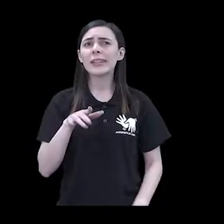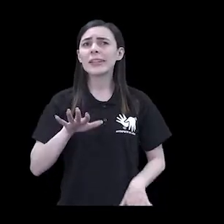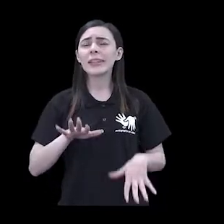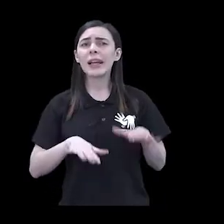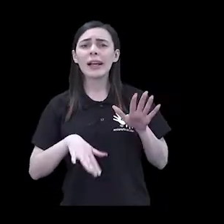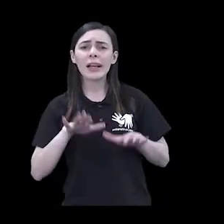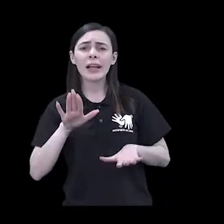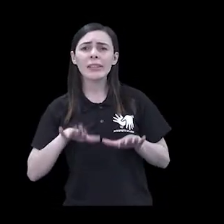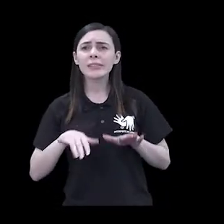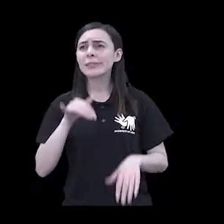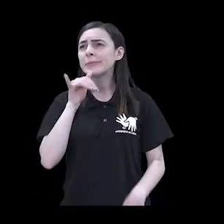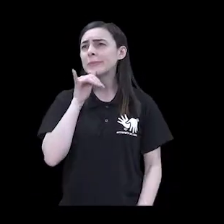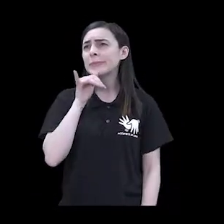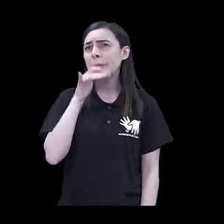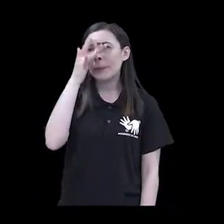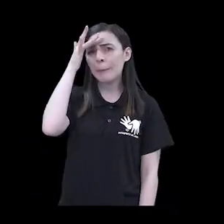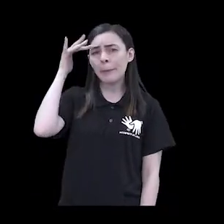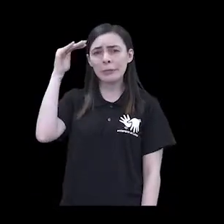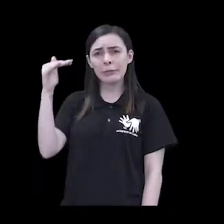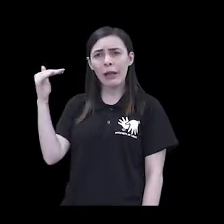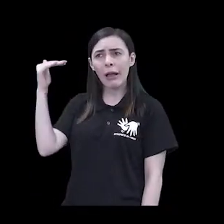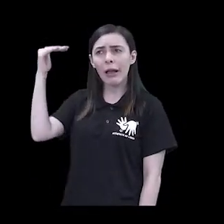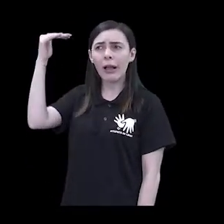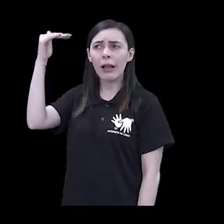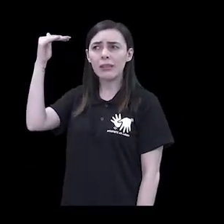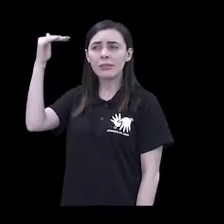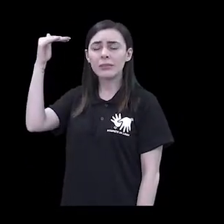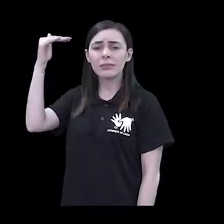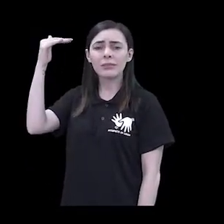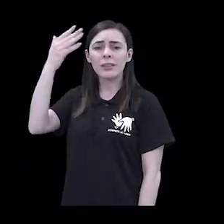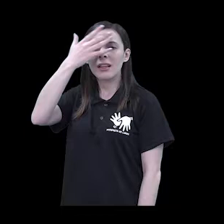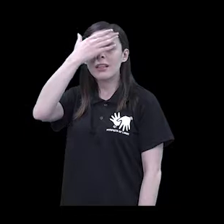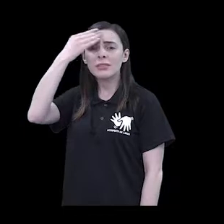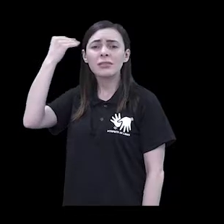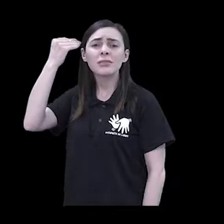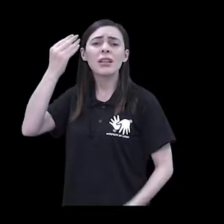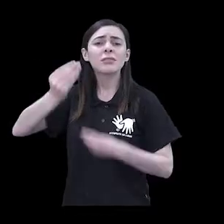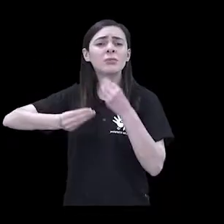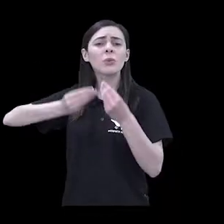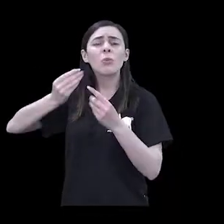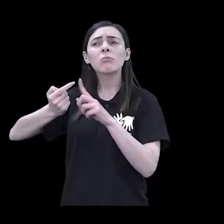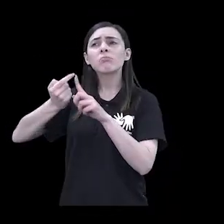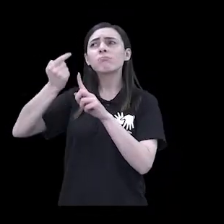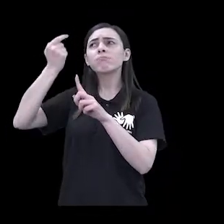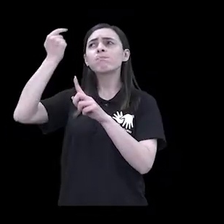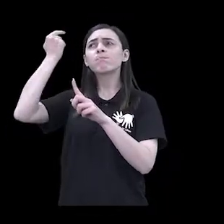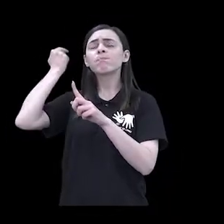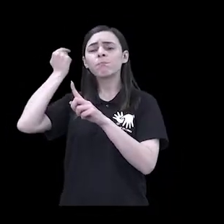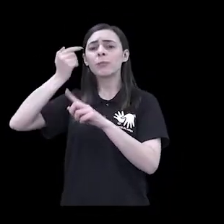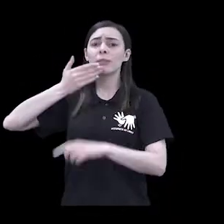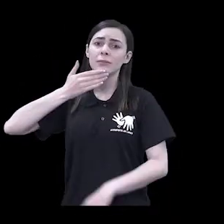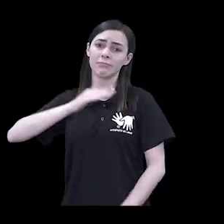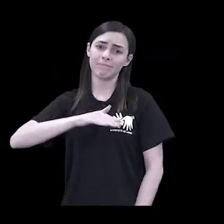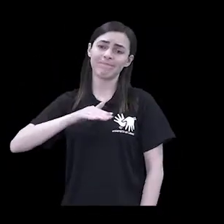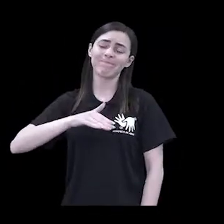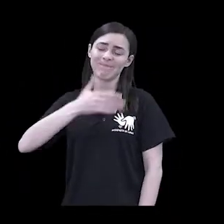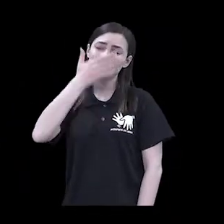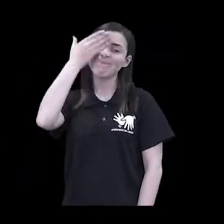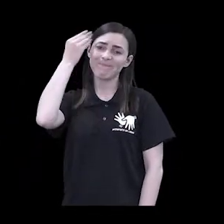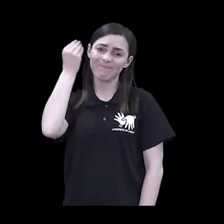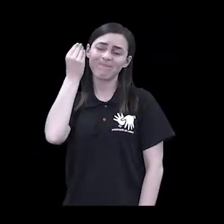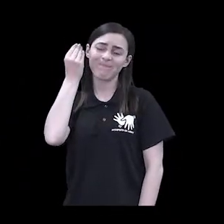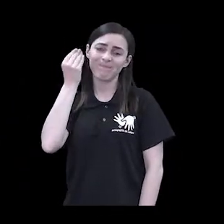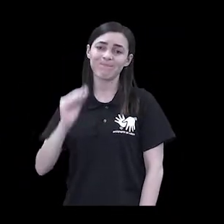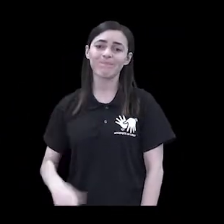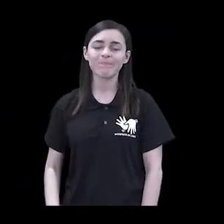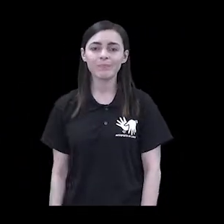muitas vezes o adulto ele se esquece de como ele era criança. E